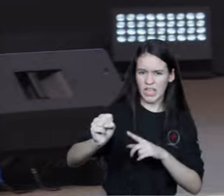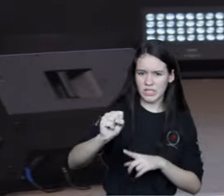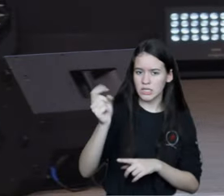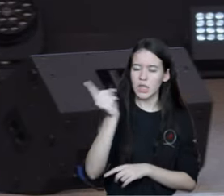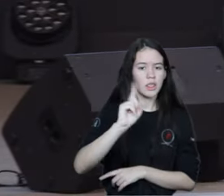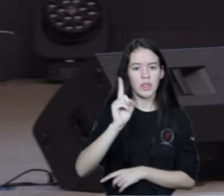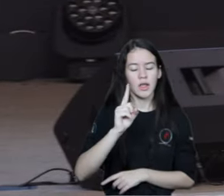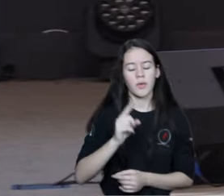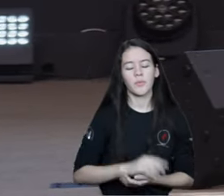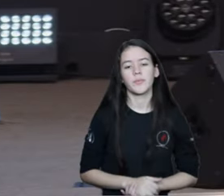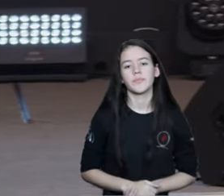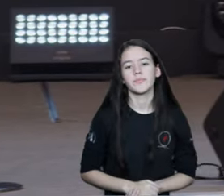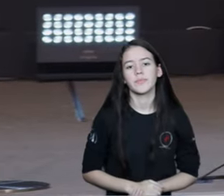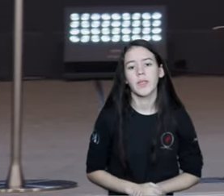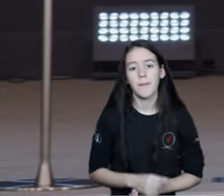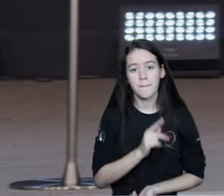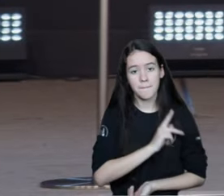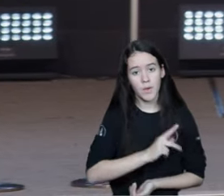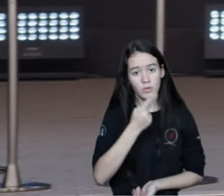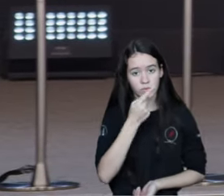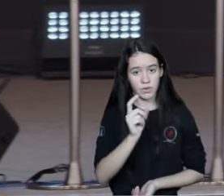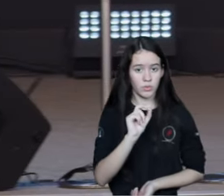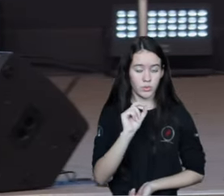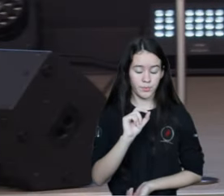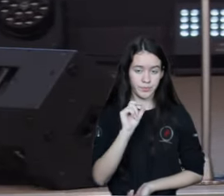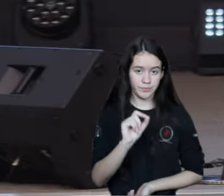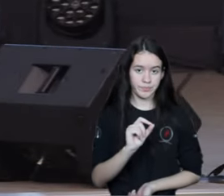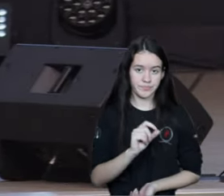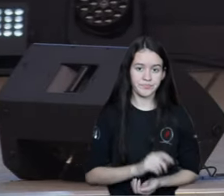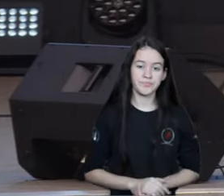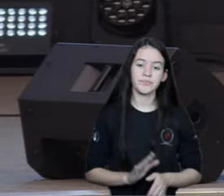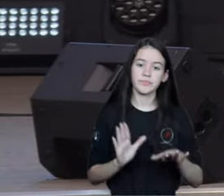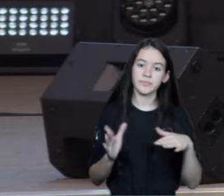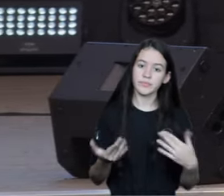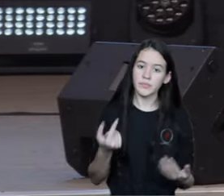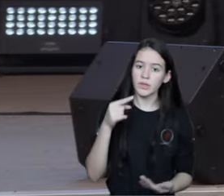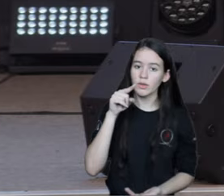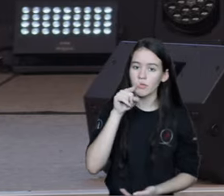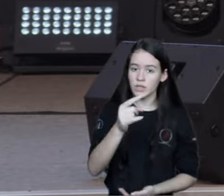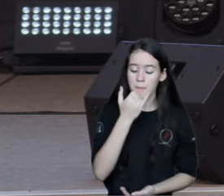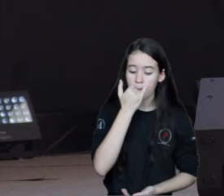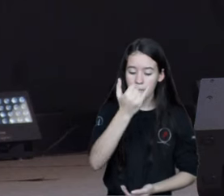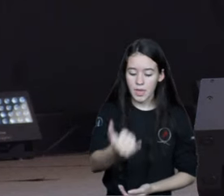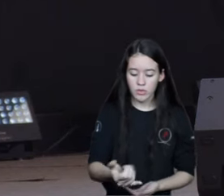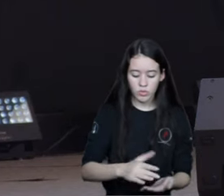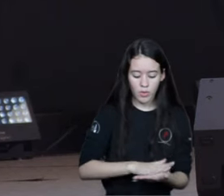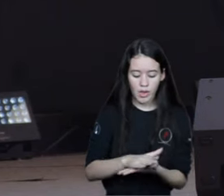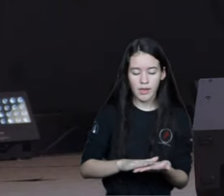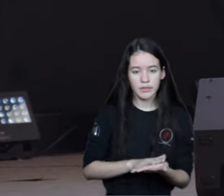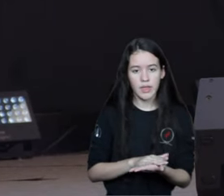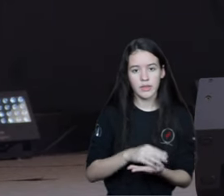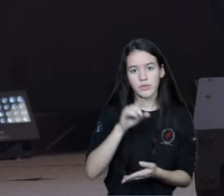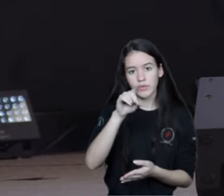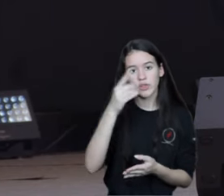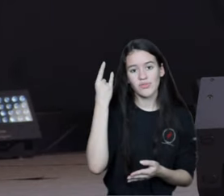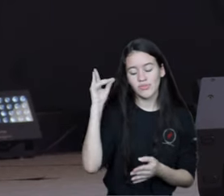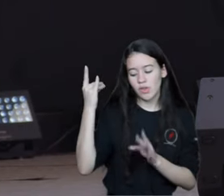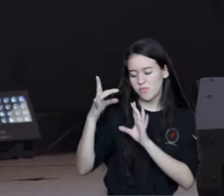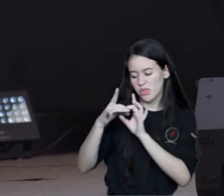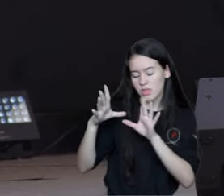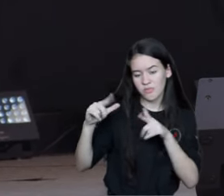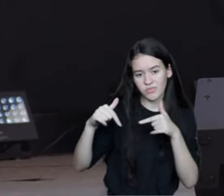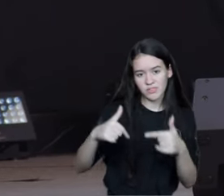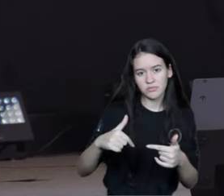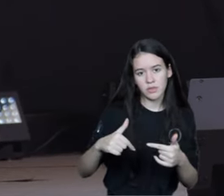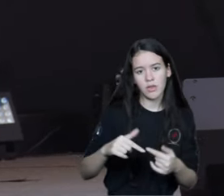desconhecemos seus ardis você sabe o que Paulo tá dizendo que quando você não libera perdão você dá legalidade ao diabo